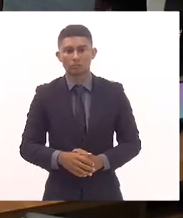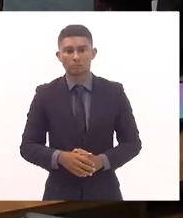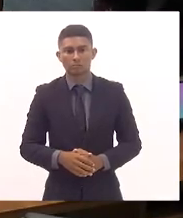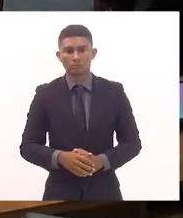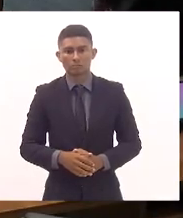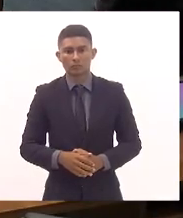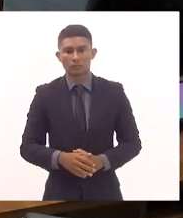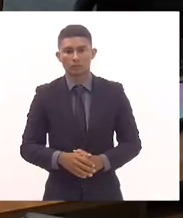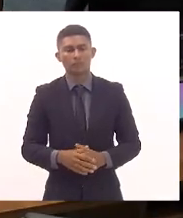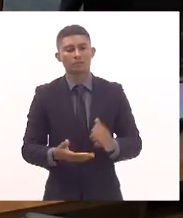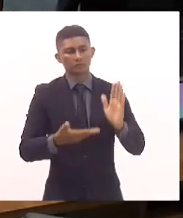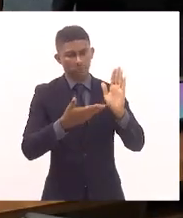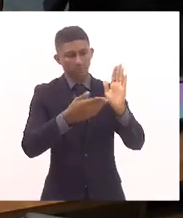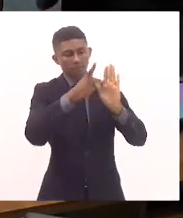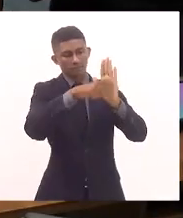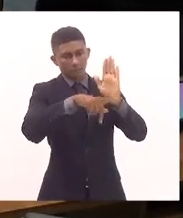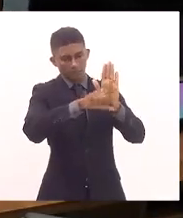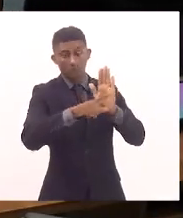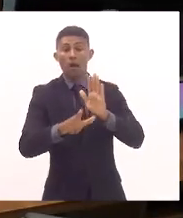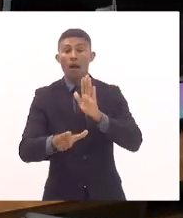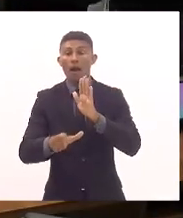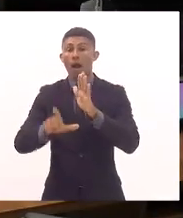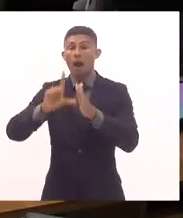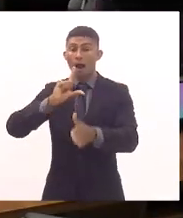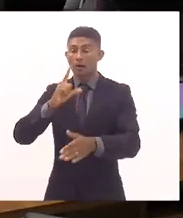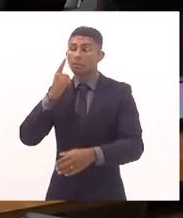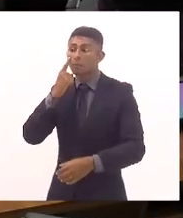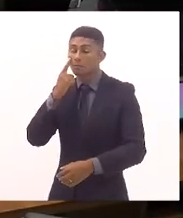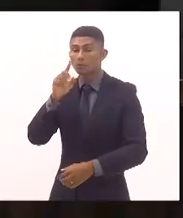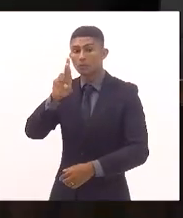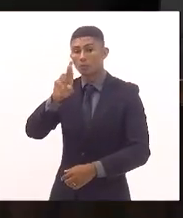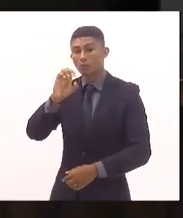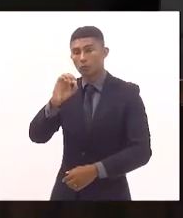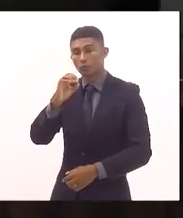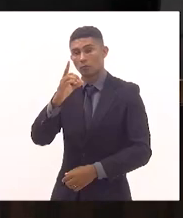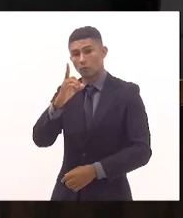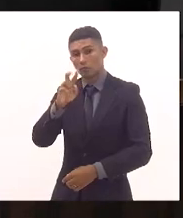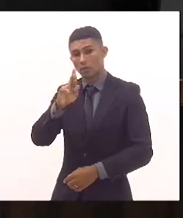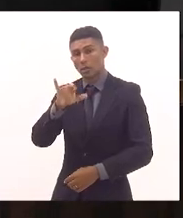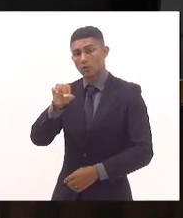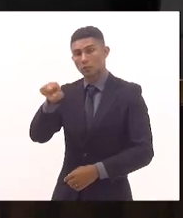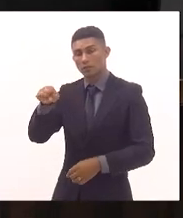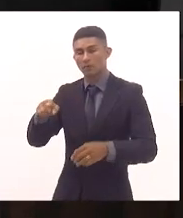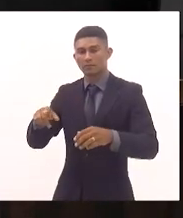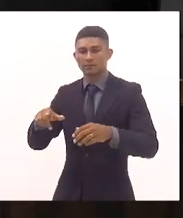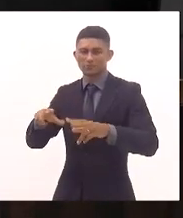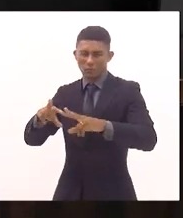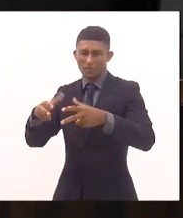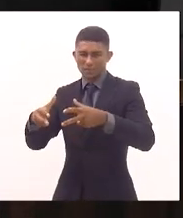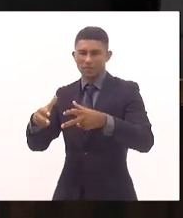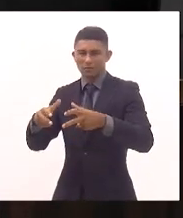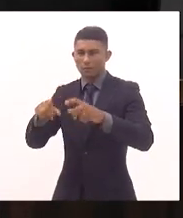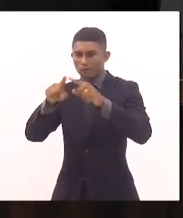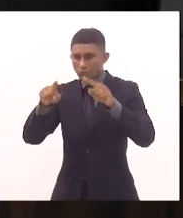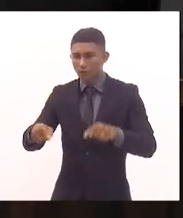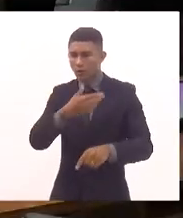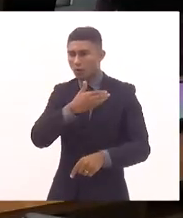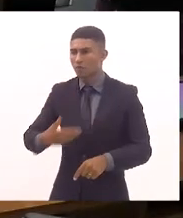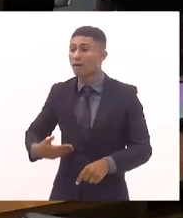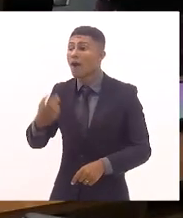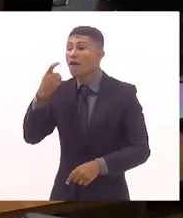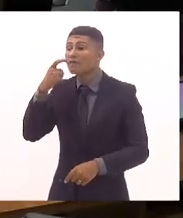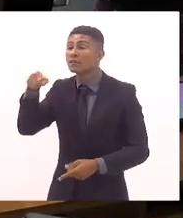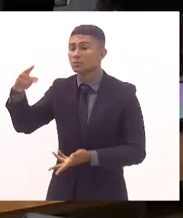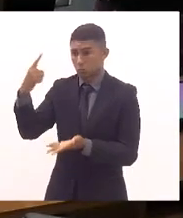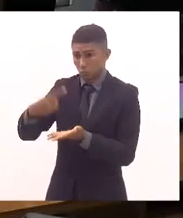antes de cantar o projeto, saber do deputado Rodrigo Amorim, presidente da Comissão de Servidores Públicos, como é que anda o acordo?